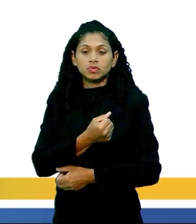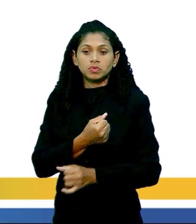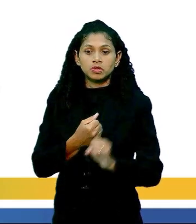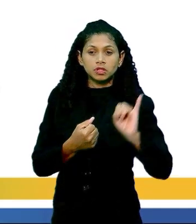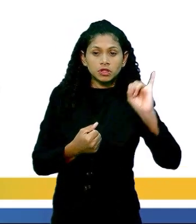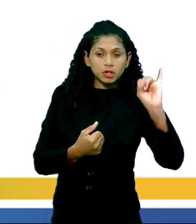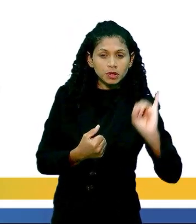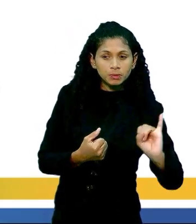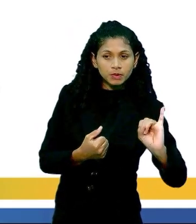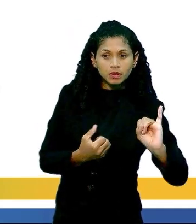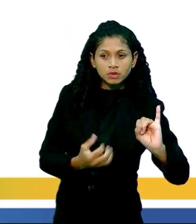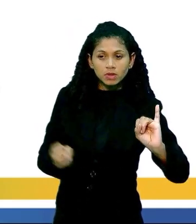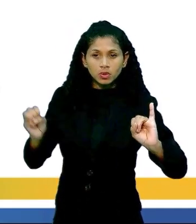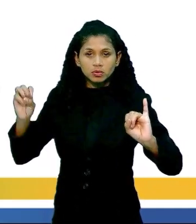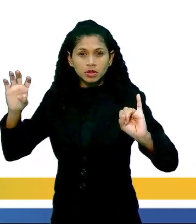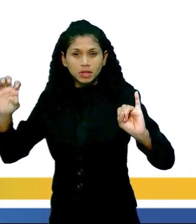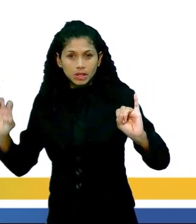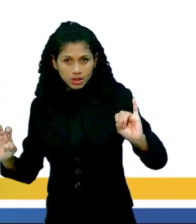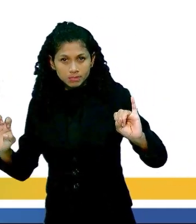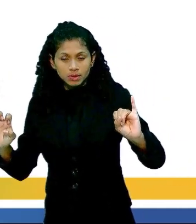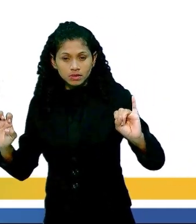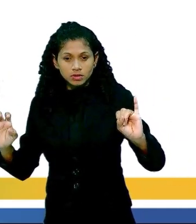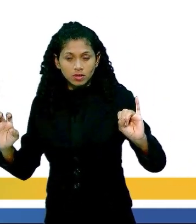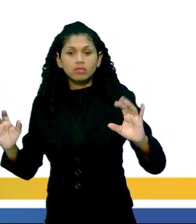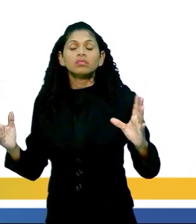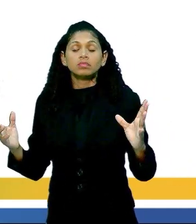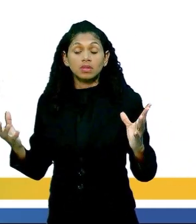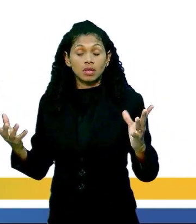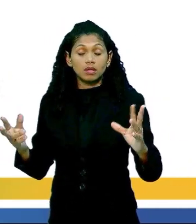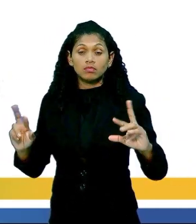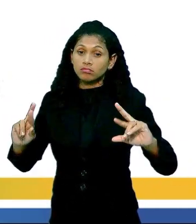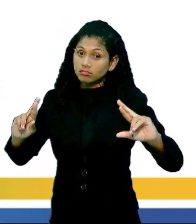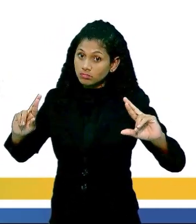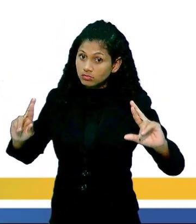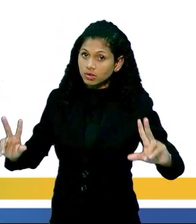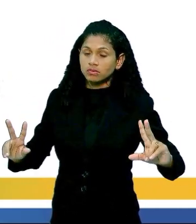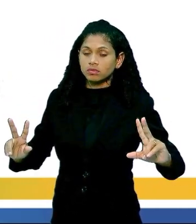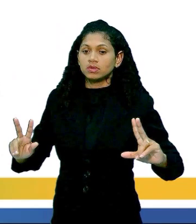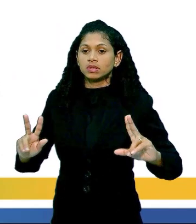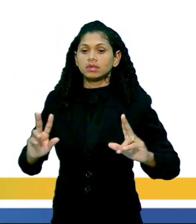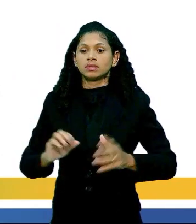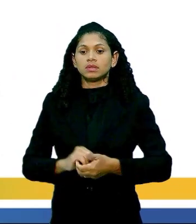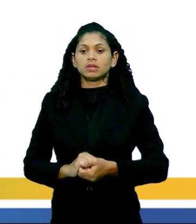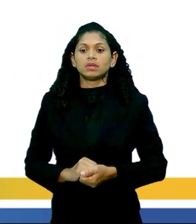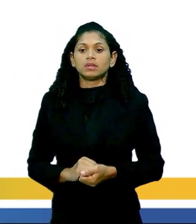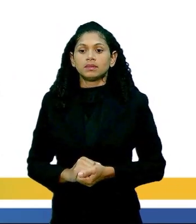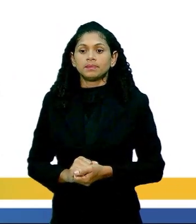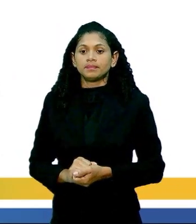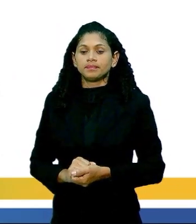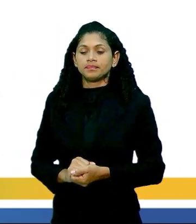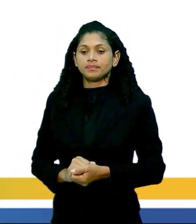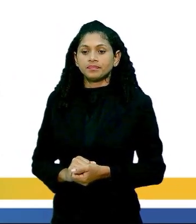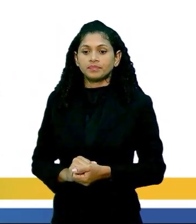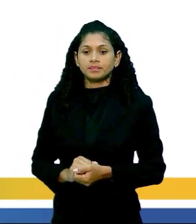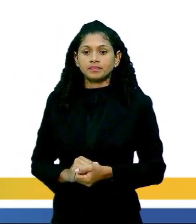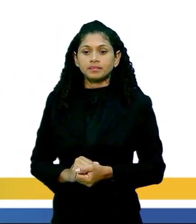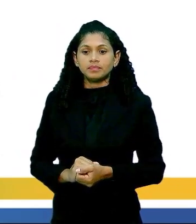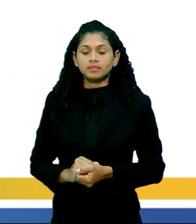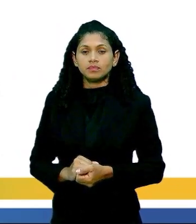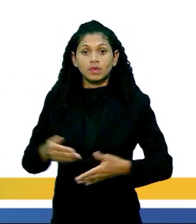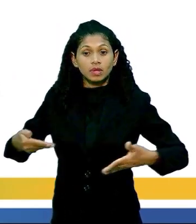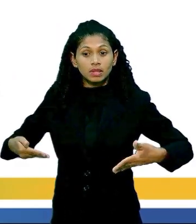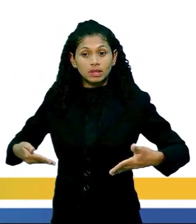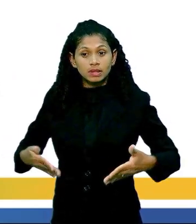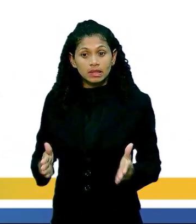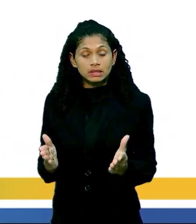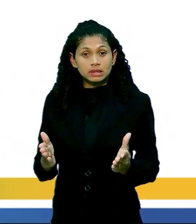E existe, então, um comportamento que a gente coloca desse jeito. N, a natalidade, e a imigração. Então,